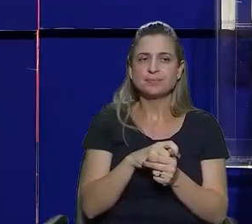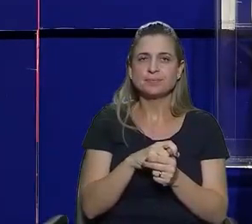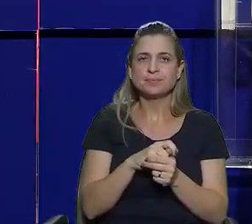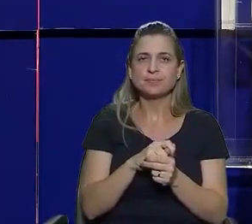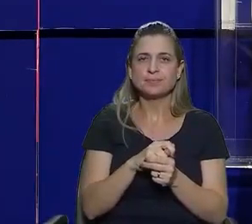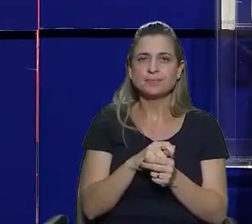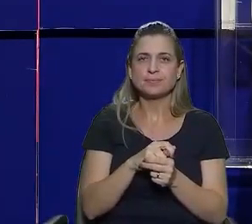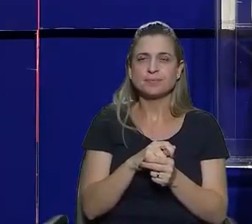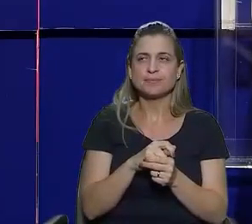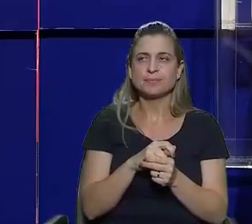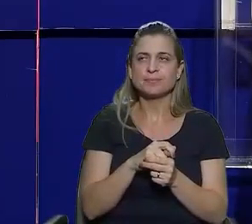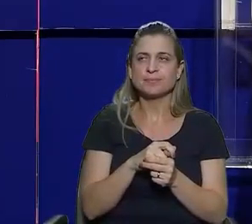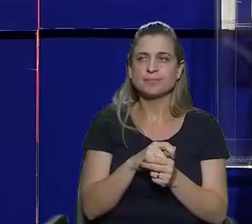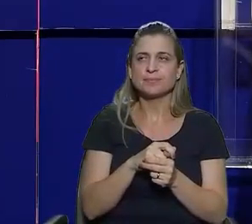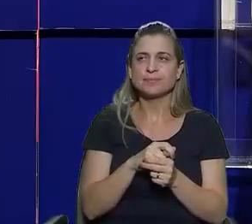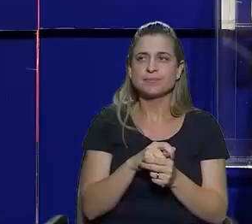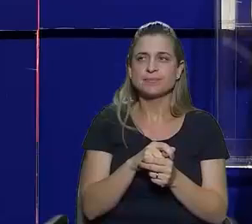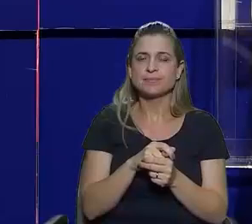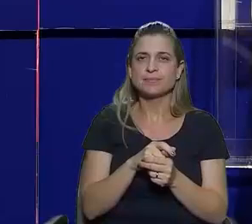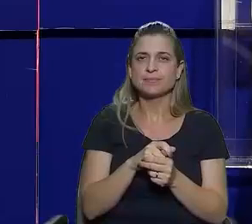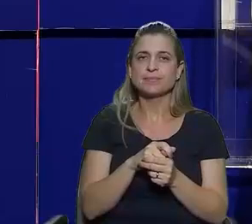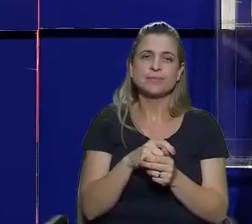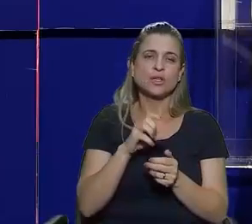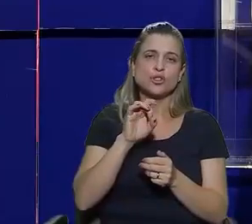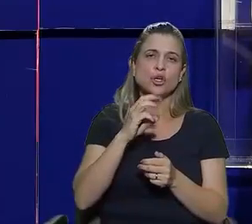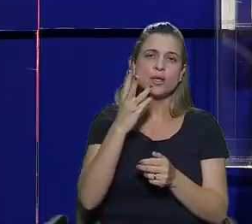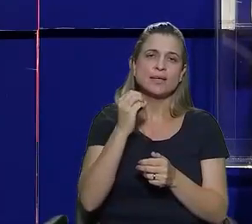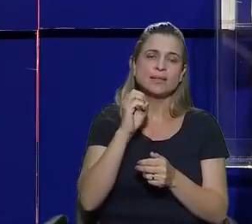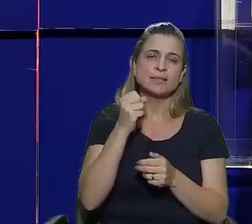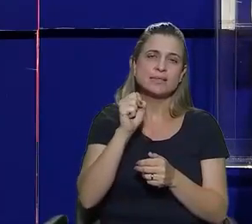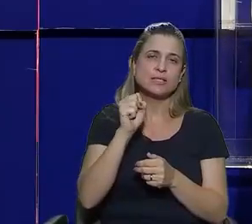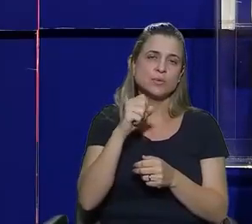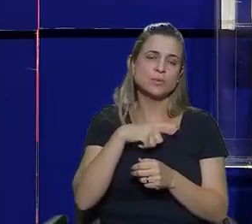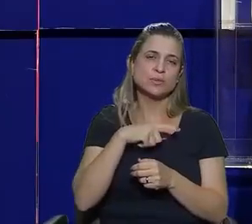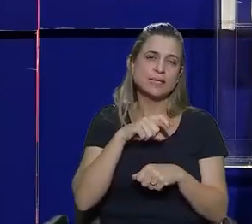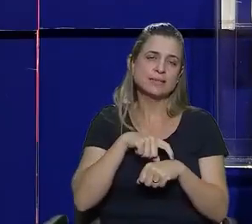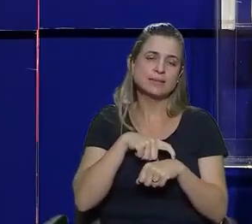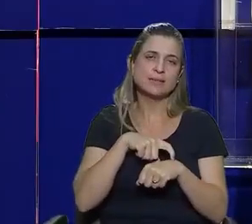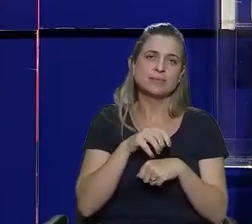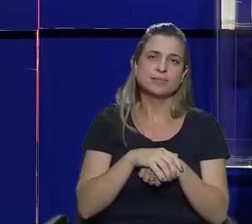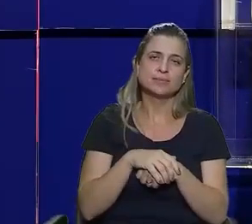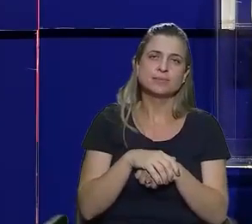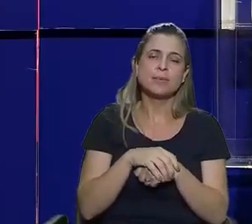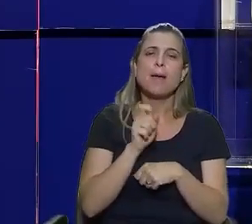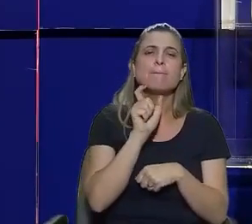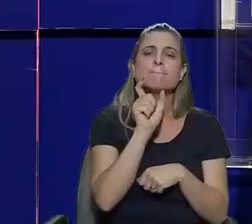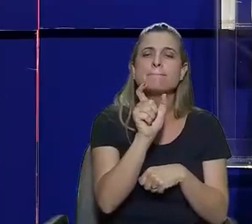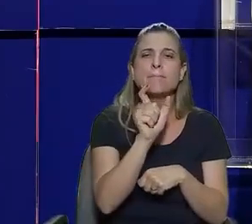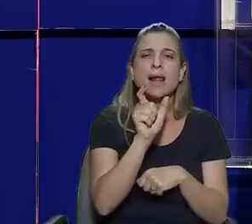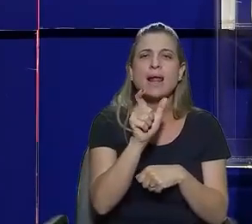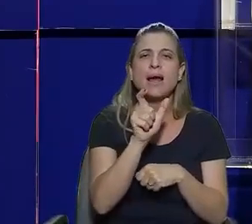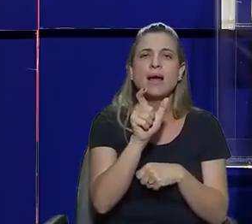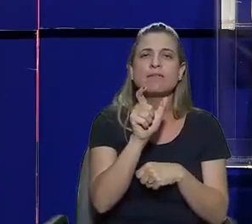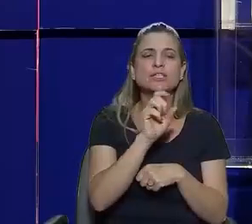Eu fui publicitário e fazia comerciais de 30 segundos. Pode perguntar. Que palavra define a